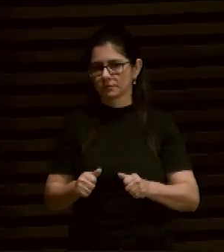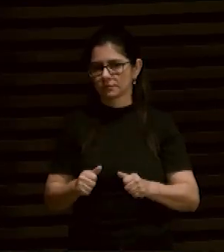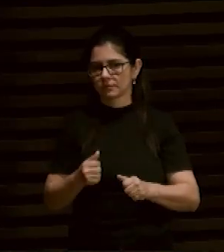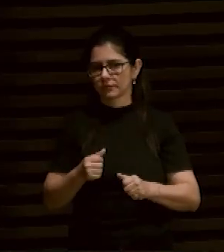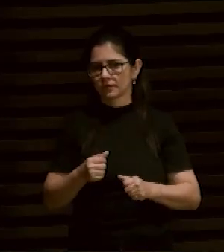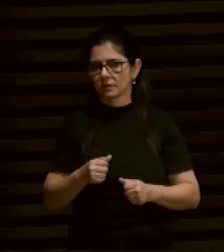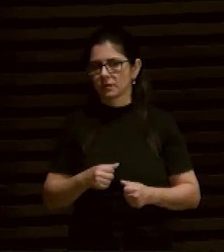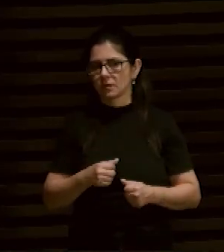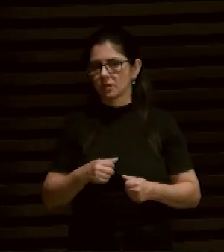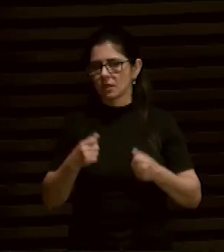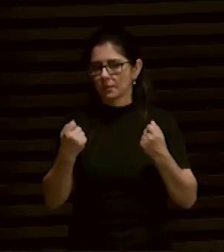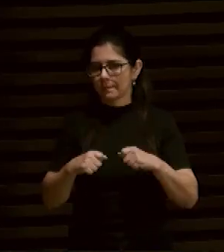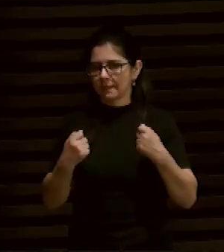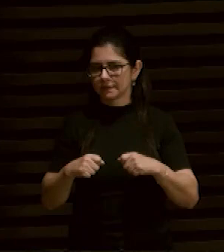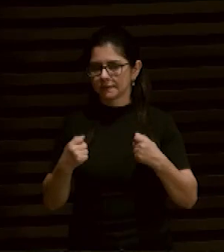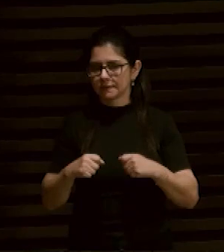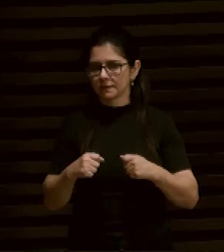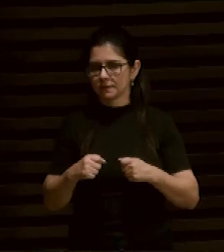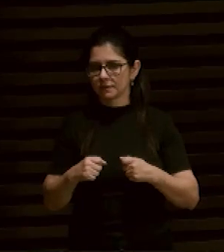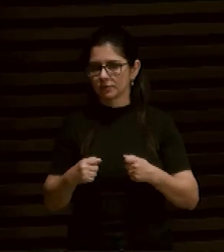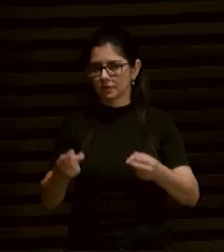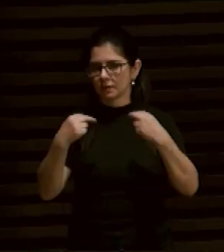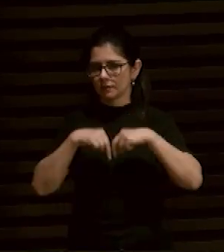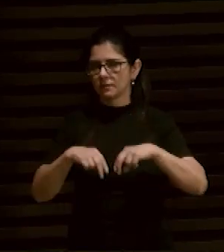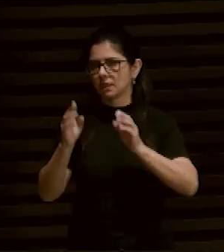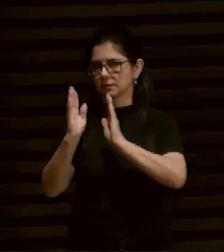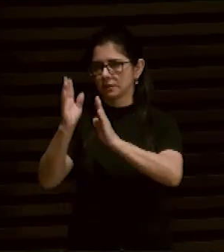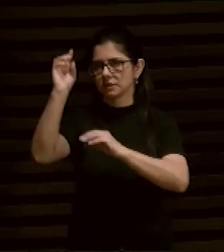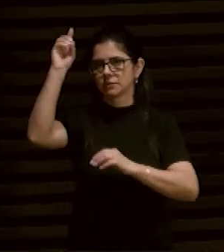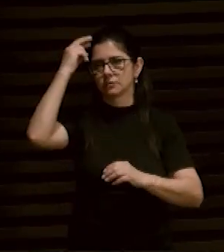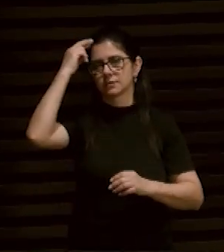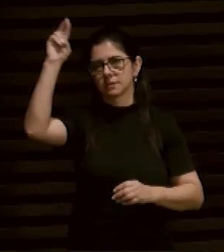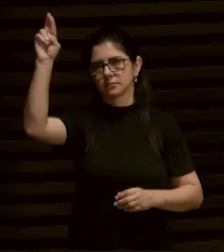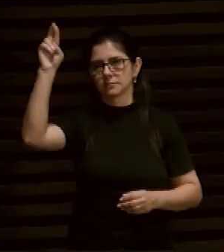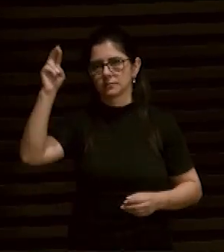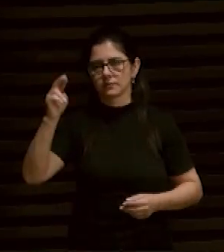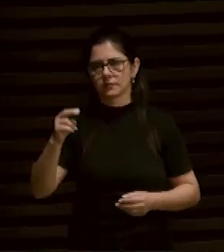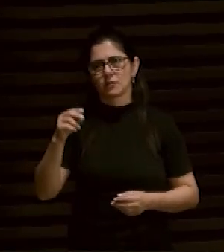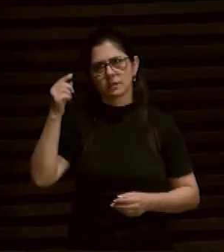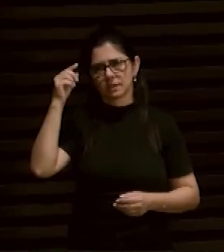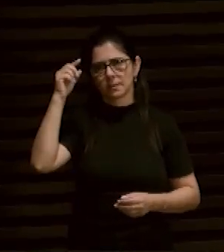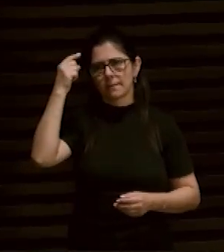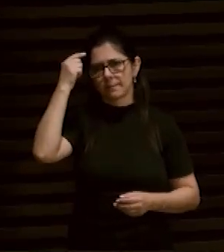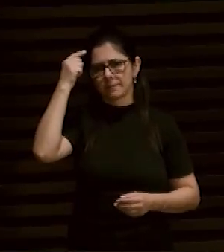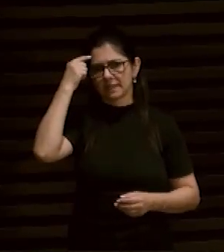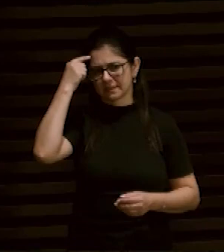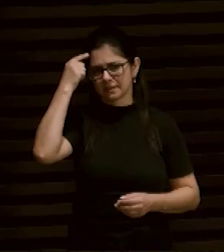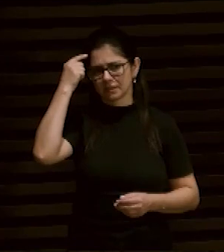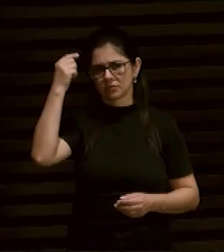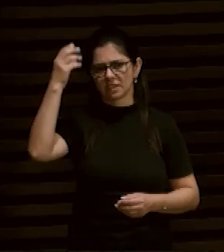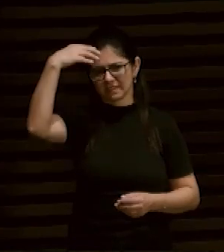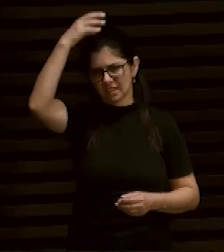todos deveriam estar ali sendo humilhados perante o Senhor. Eu fico pensando que esse rei, talvez no nosso tempo, ele seria